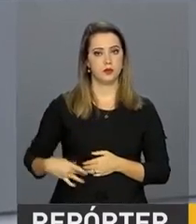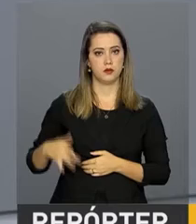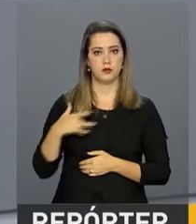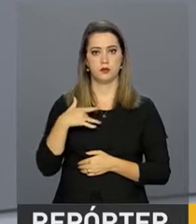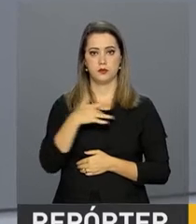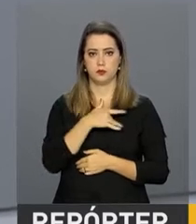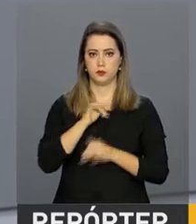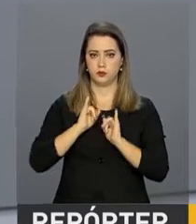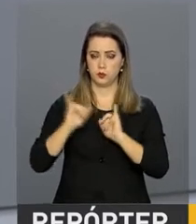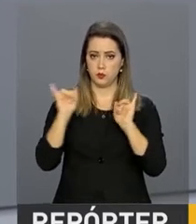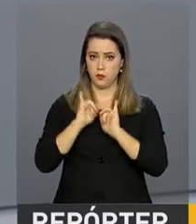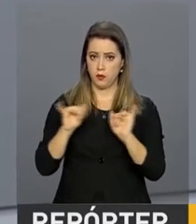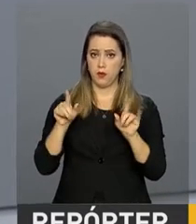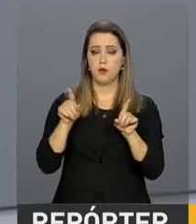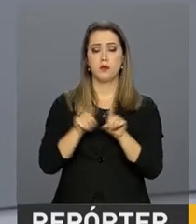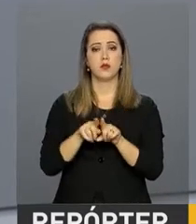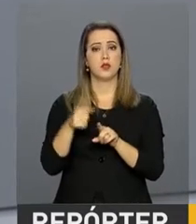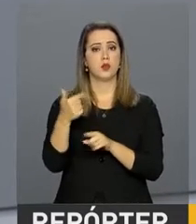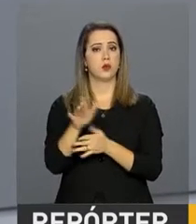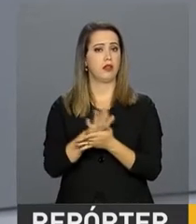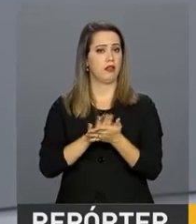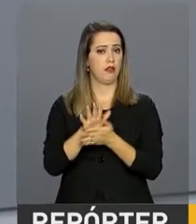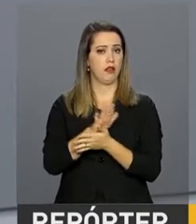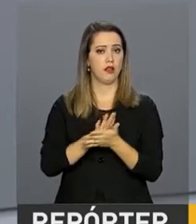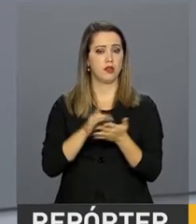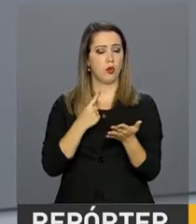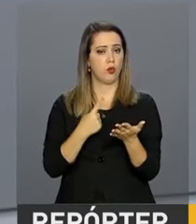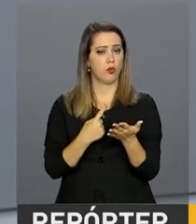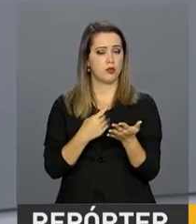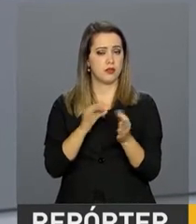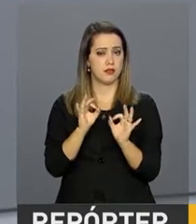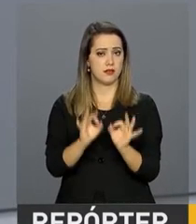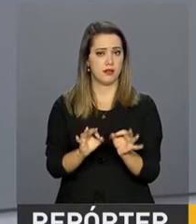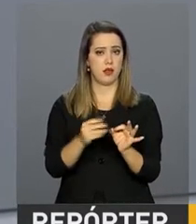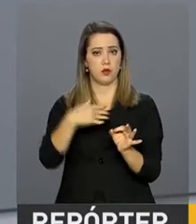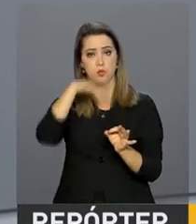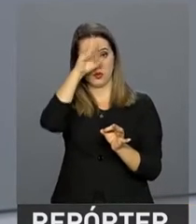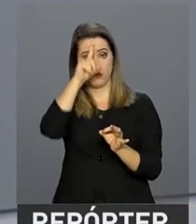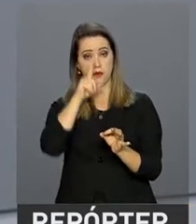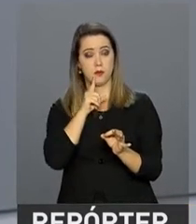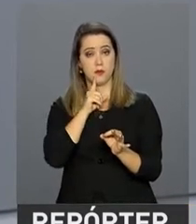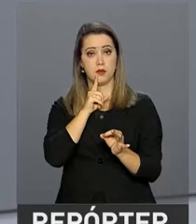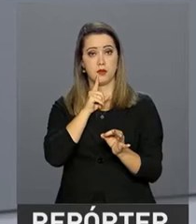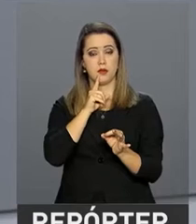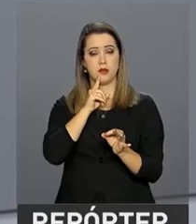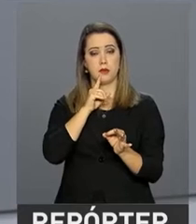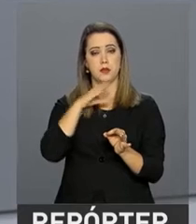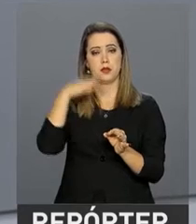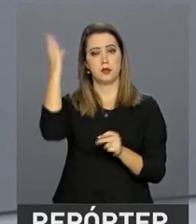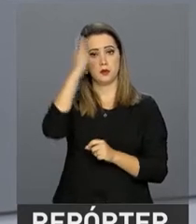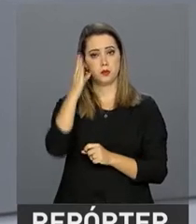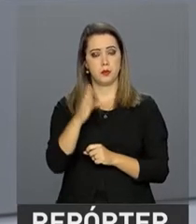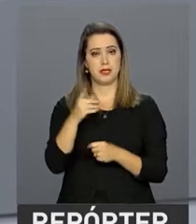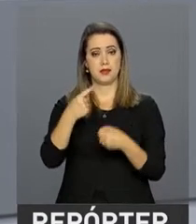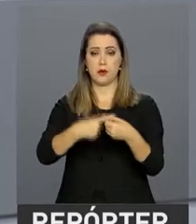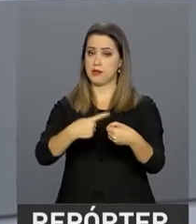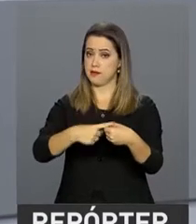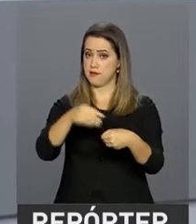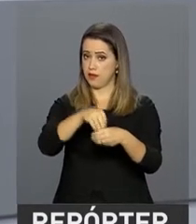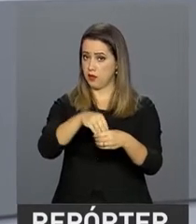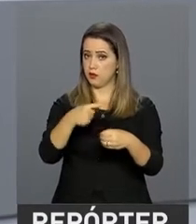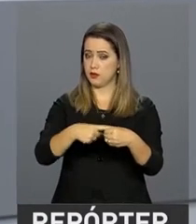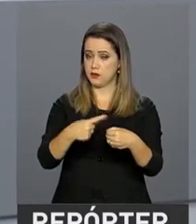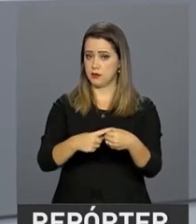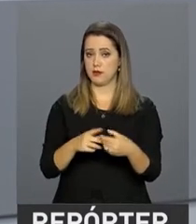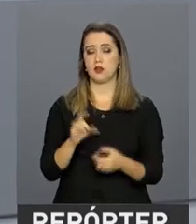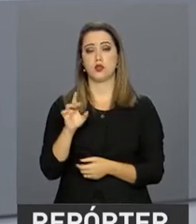informou agora há pouco que não há registro confirmado de febre amarela urbana no brasil em nota o ministério explica que um